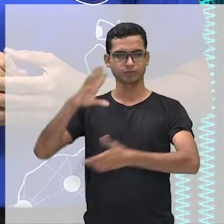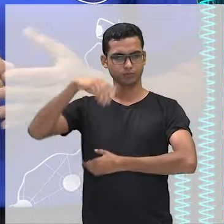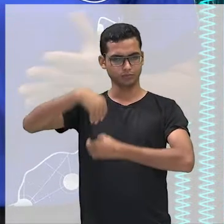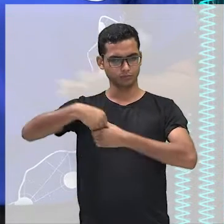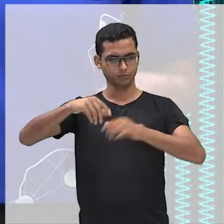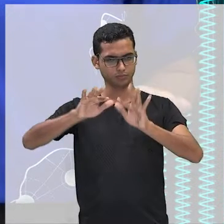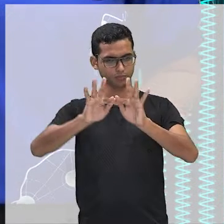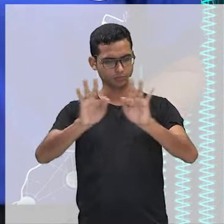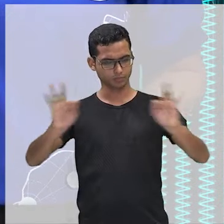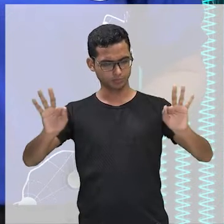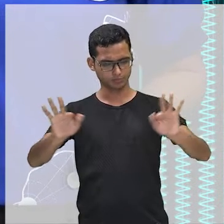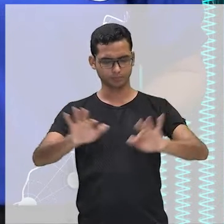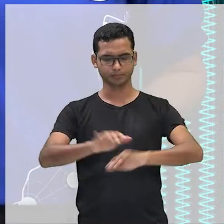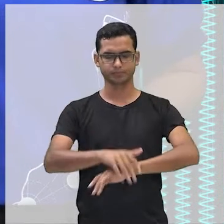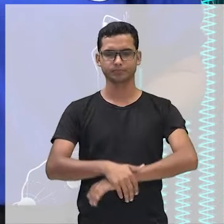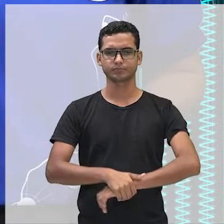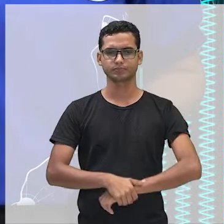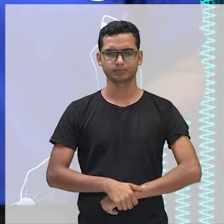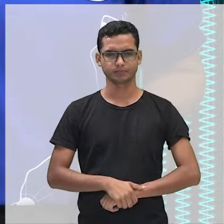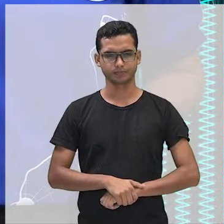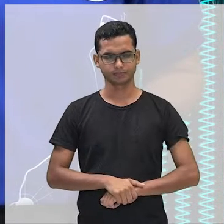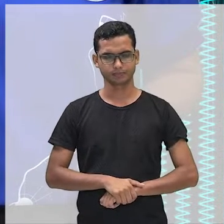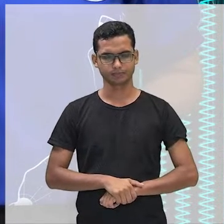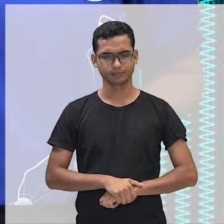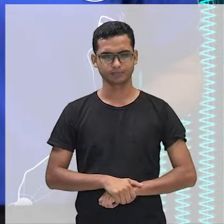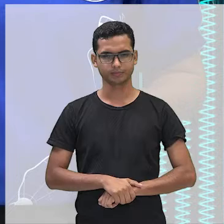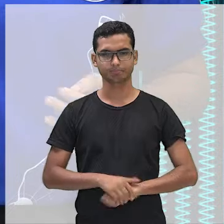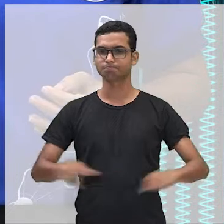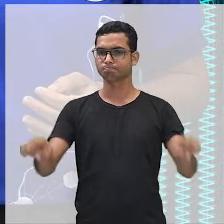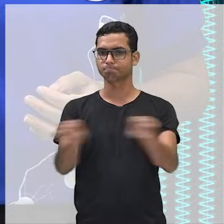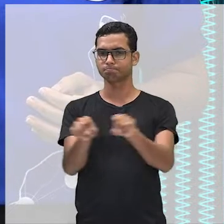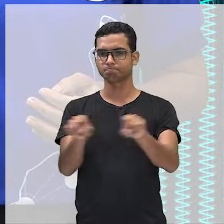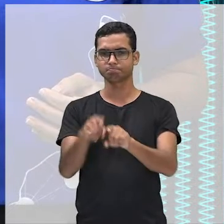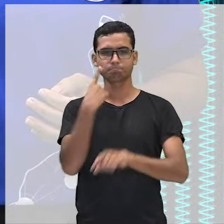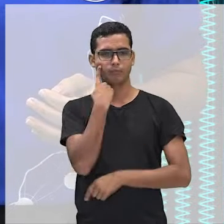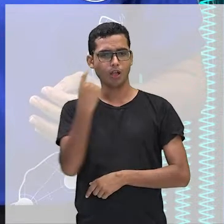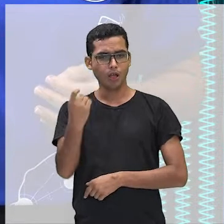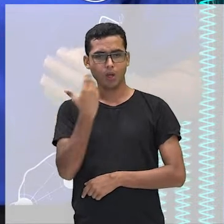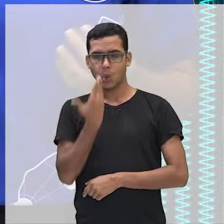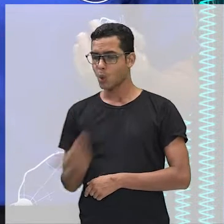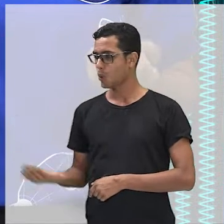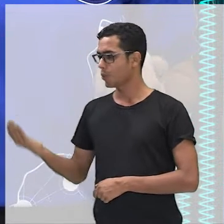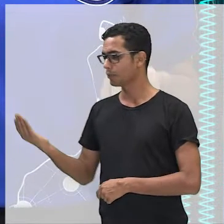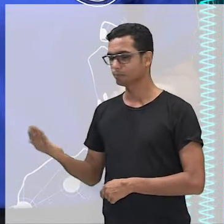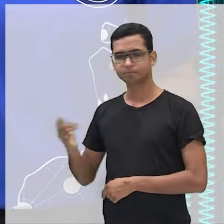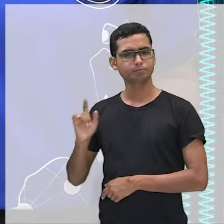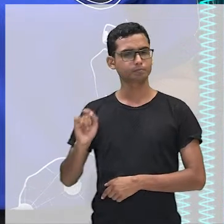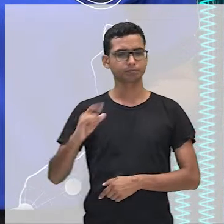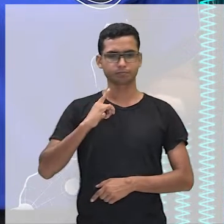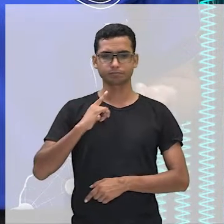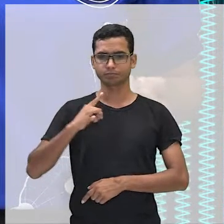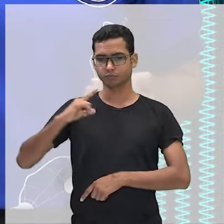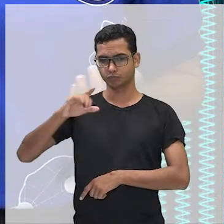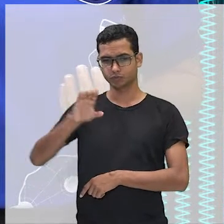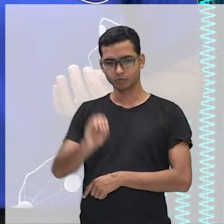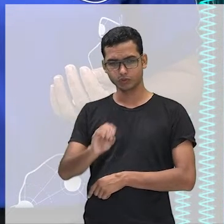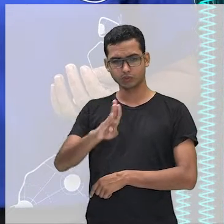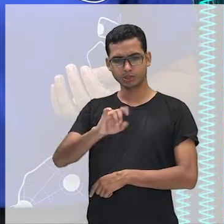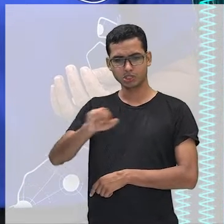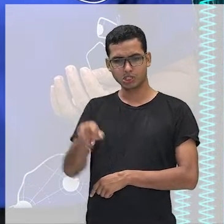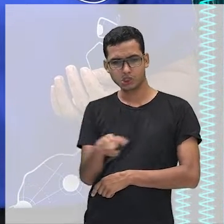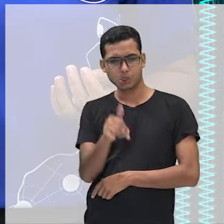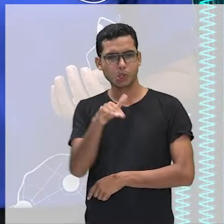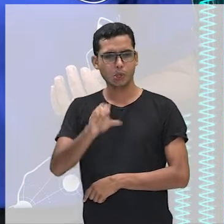frase. Olha só, essa aqui é interessante também. Eles têm a função de quê? De objeto direto